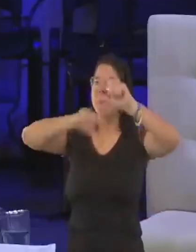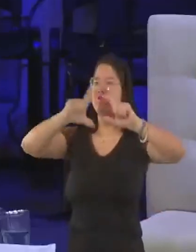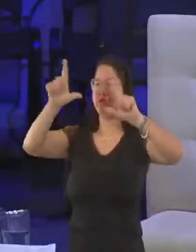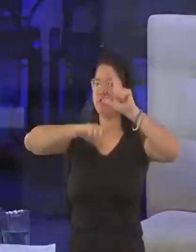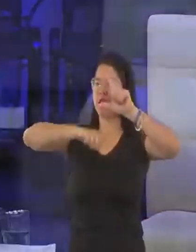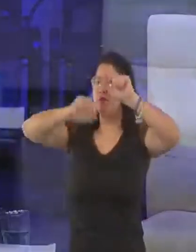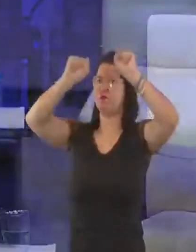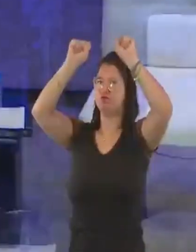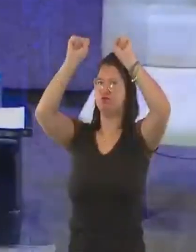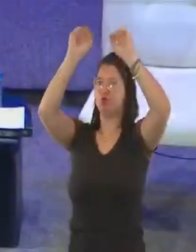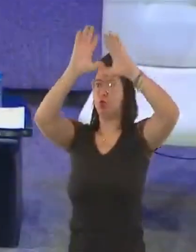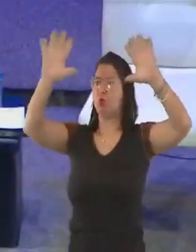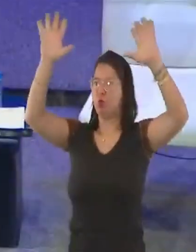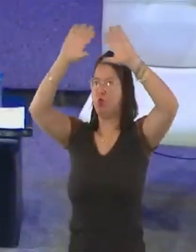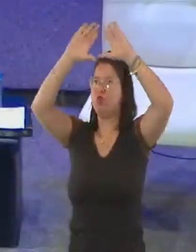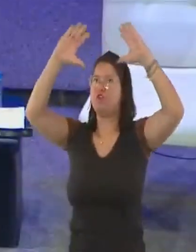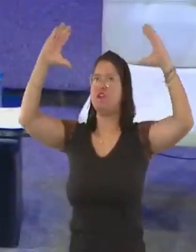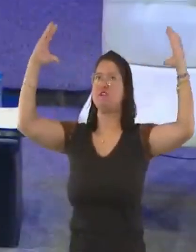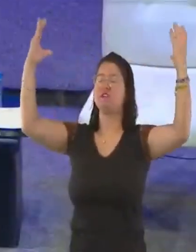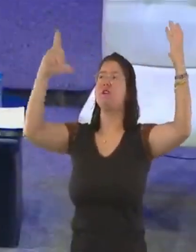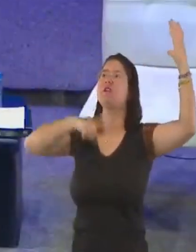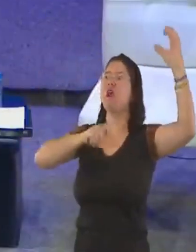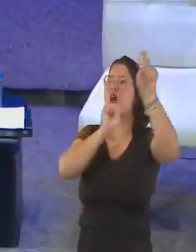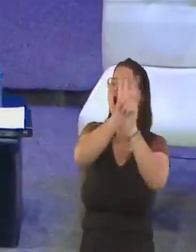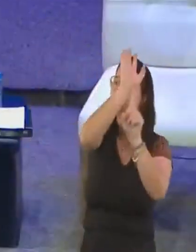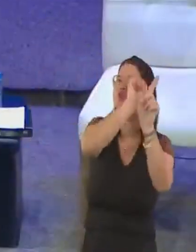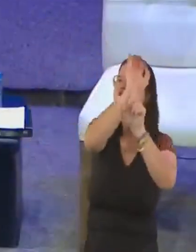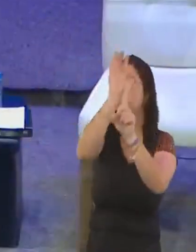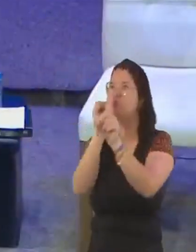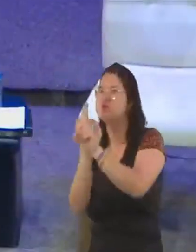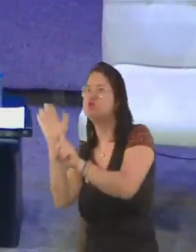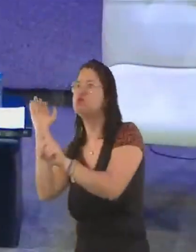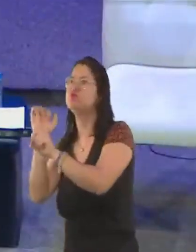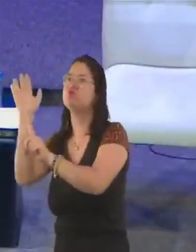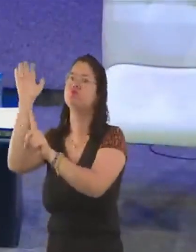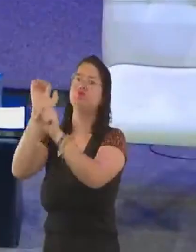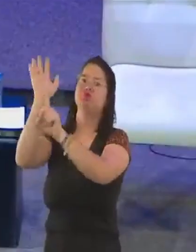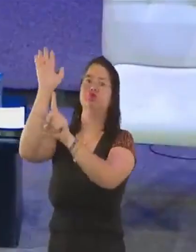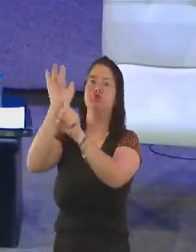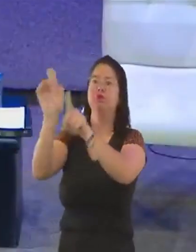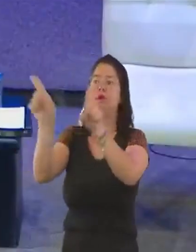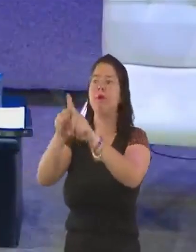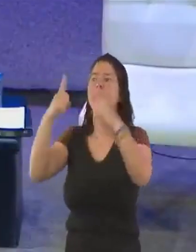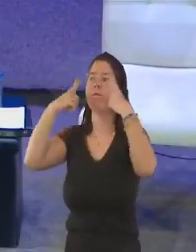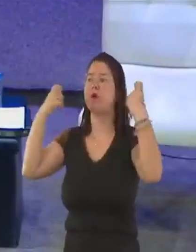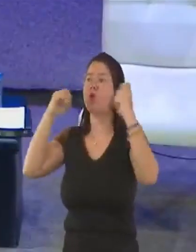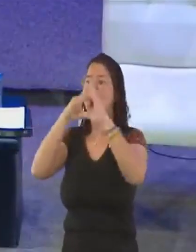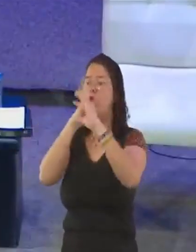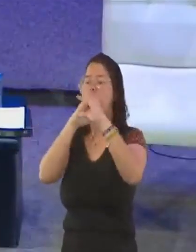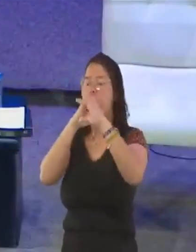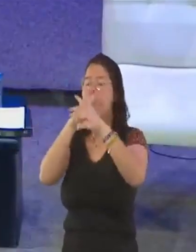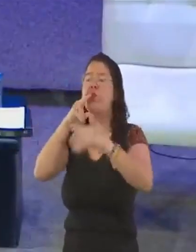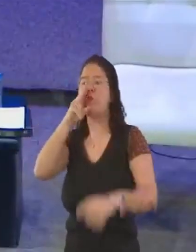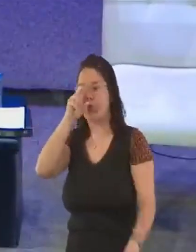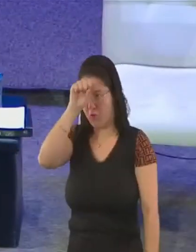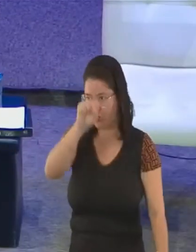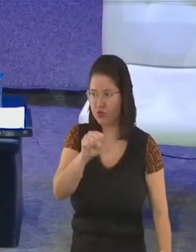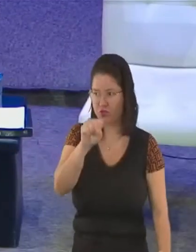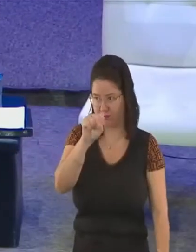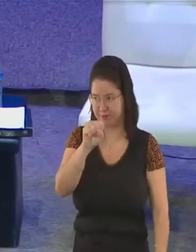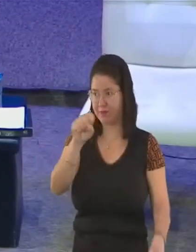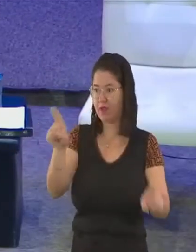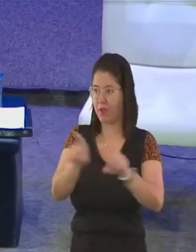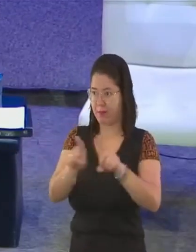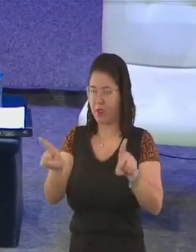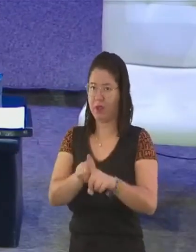grande poder e majestade, muitas vezes descrito com o som de trombetas. Mateus